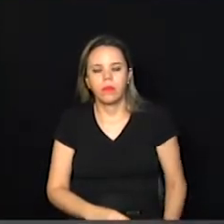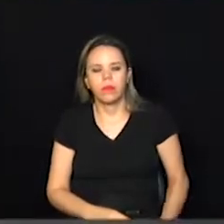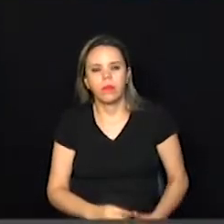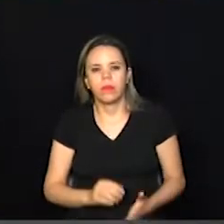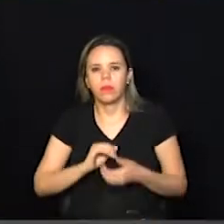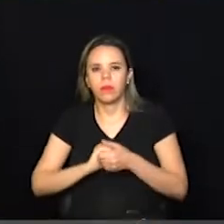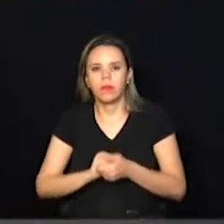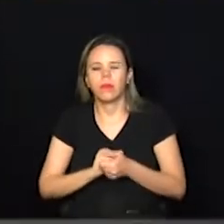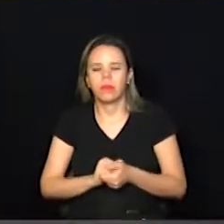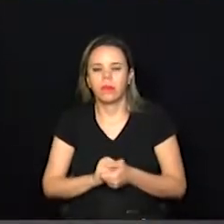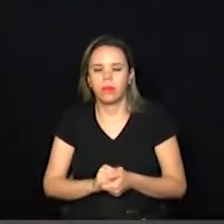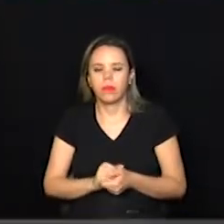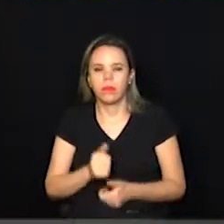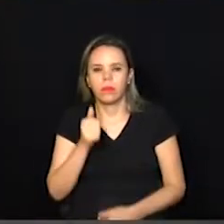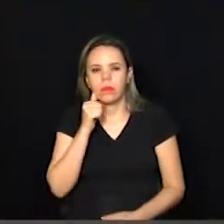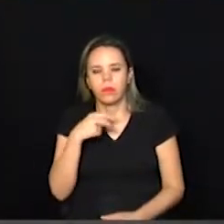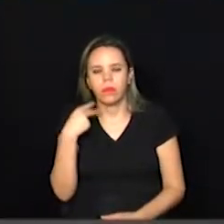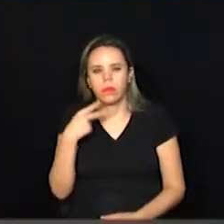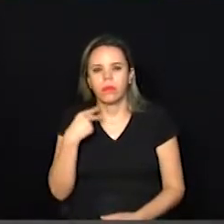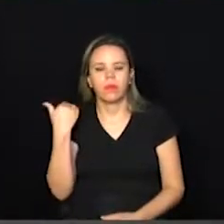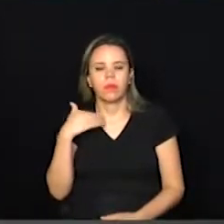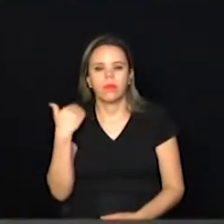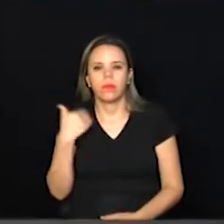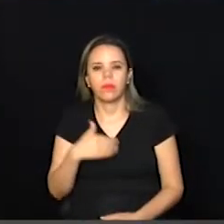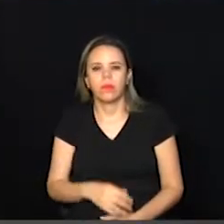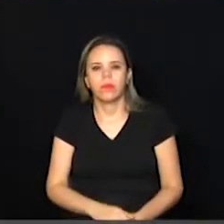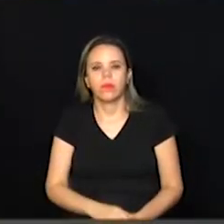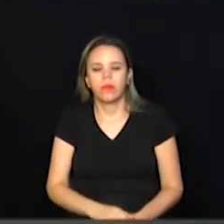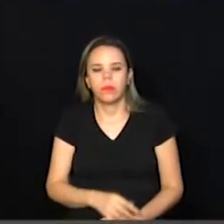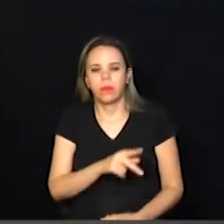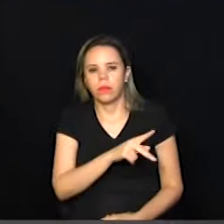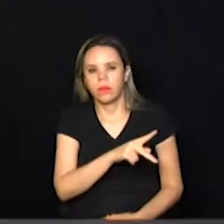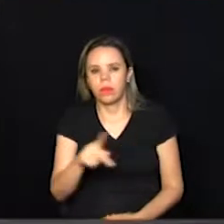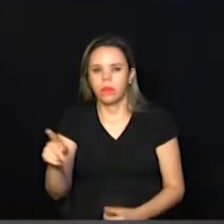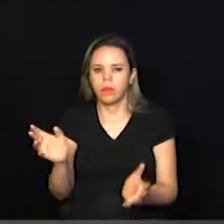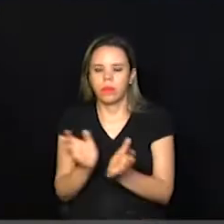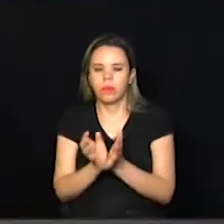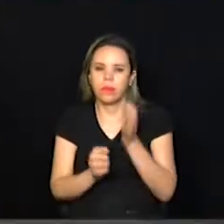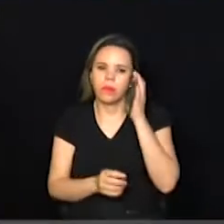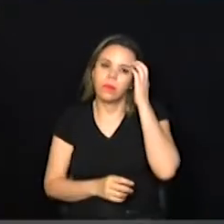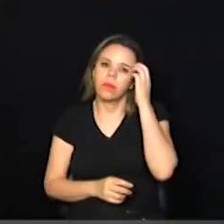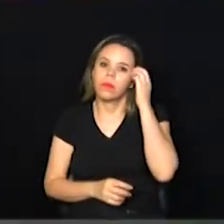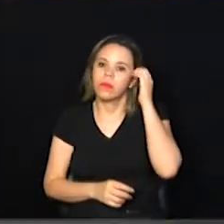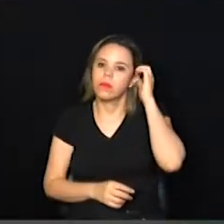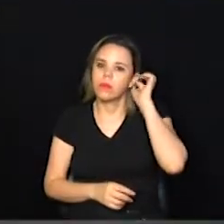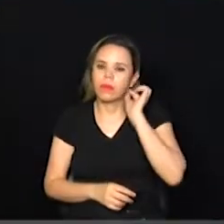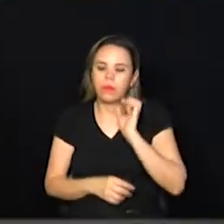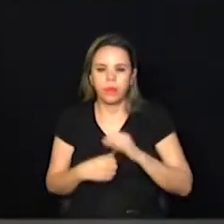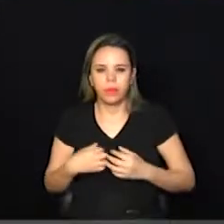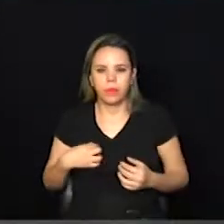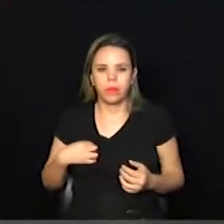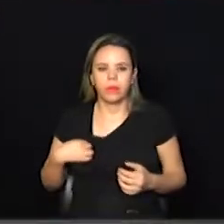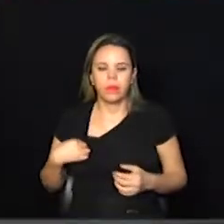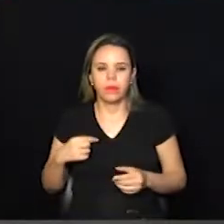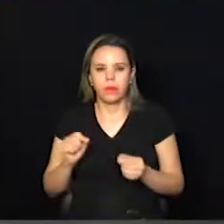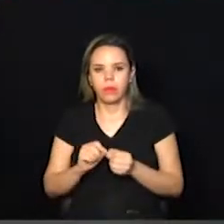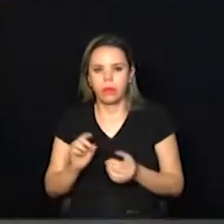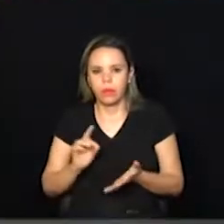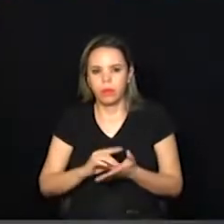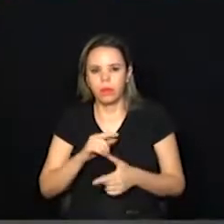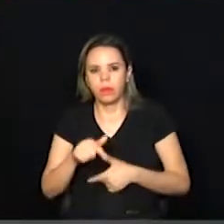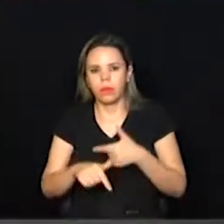cumprimentar a vereadora Mariana Conte, presidenta dessa comissão, que tem realizado aí um